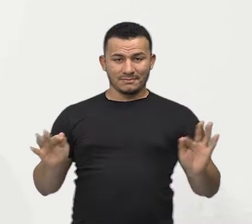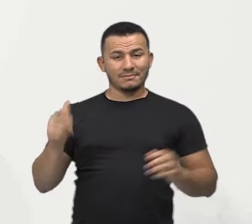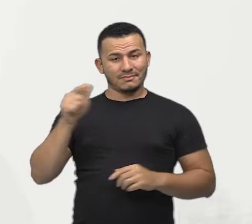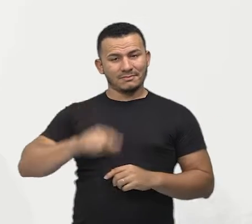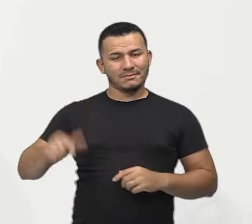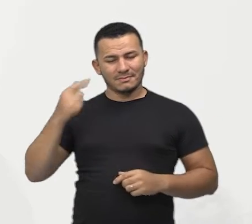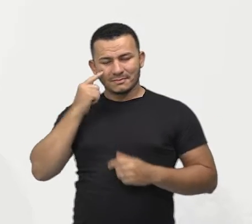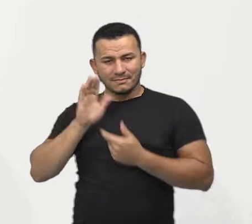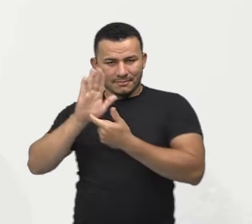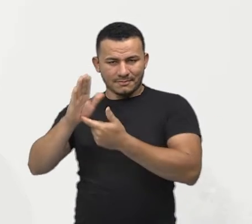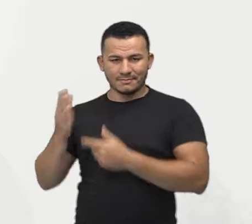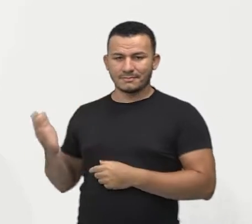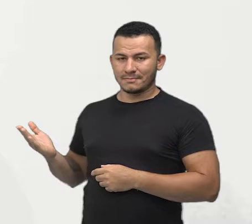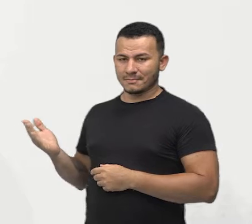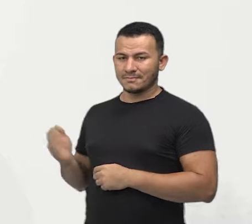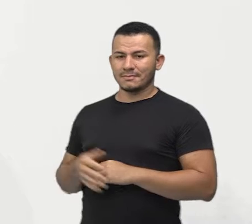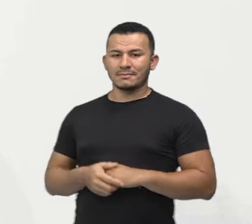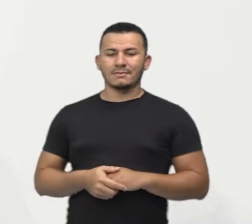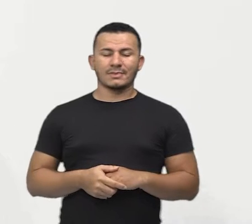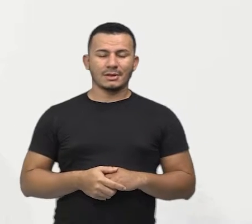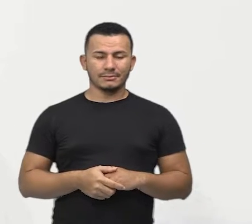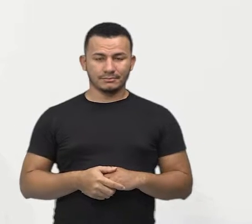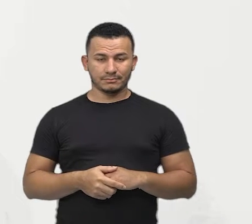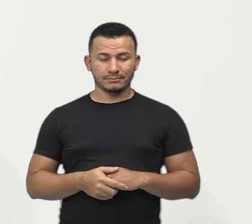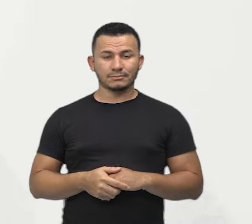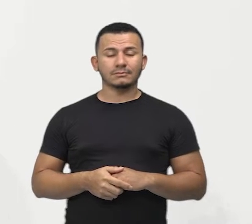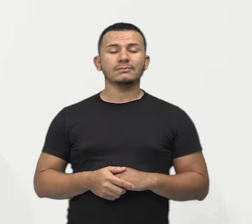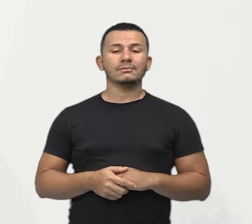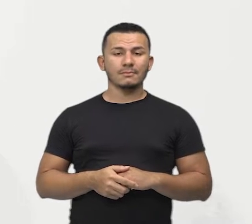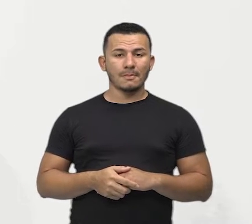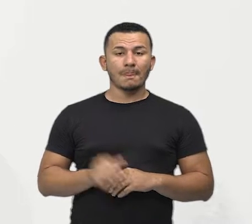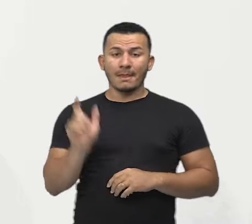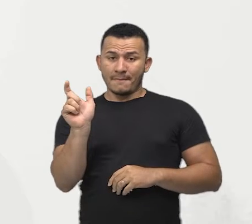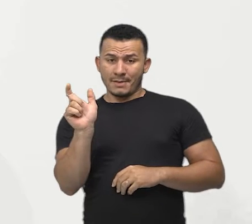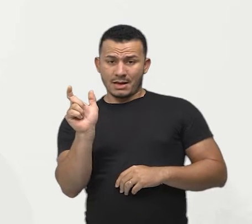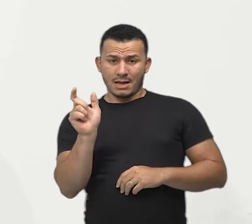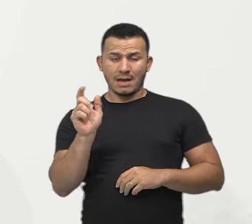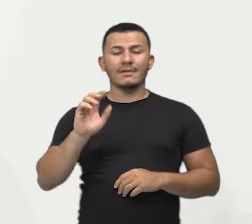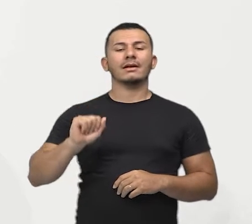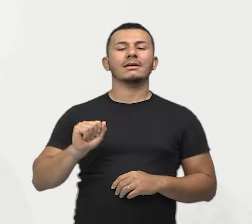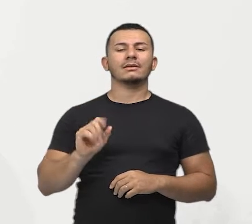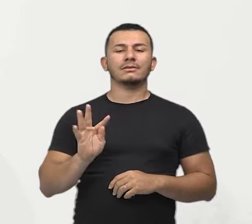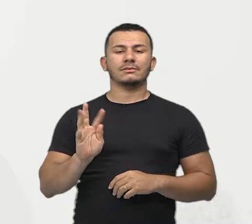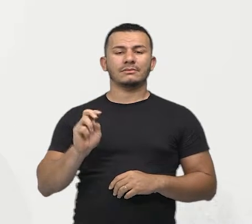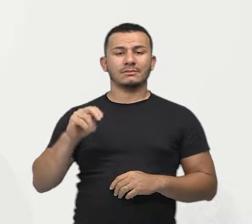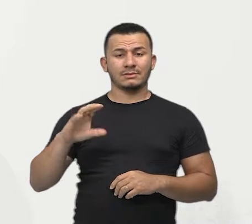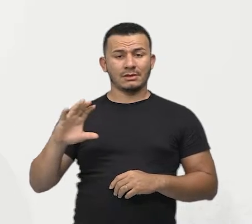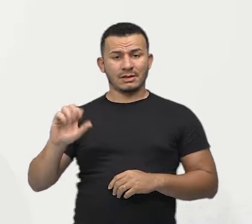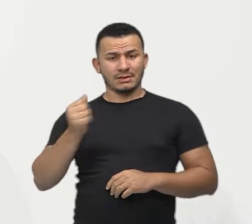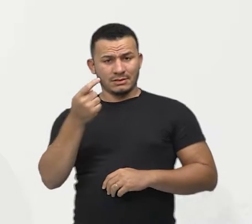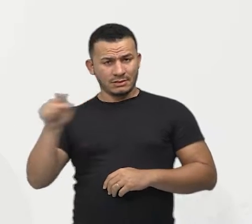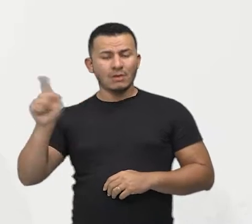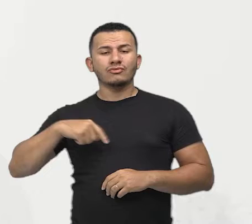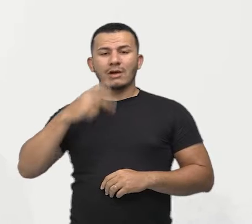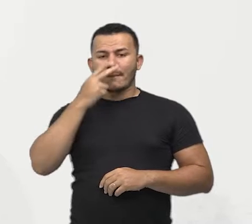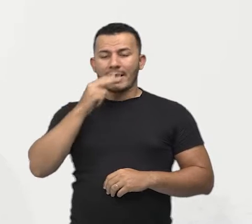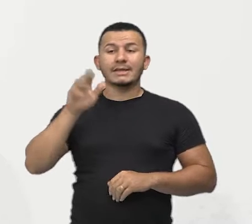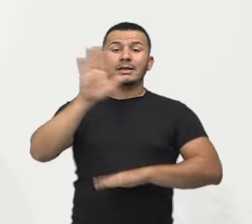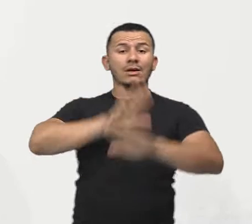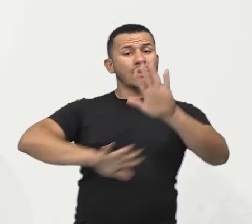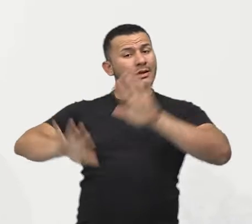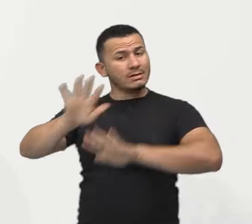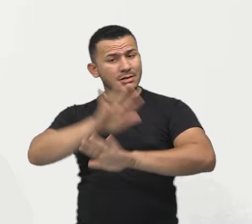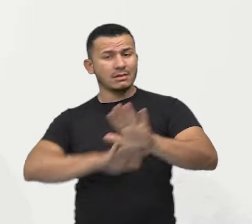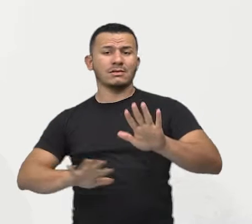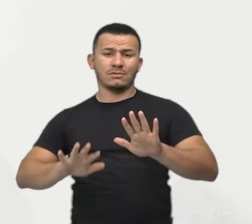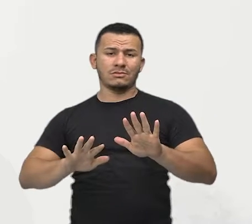vez. Observem, atenção, a palavra já transmite um alerta para a gente, certo? E observem que o alerta está relacionado